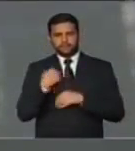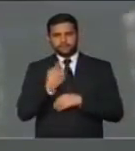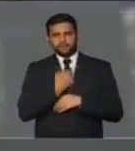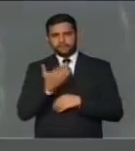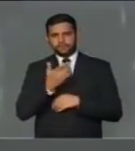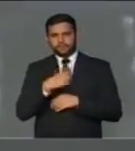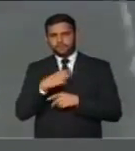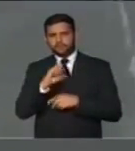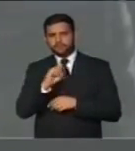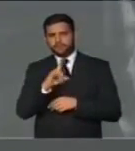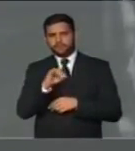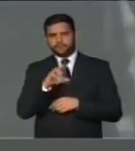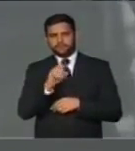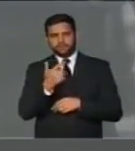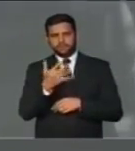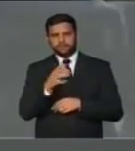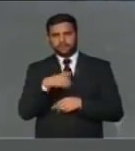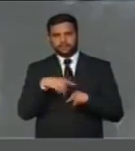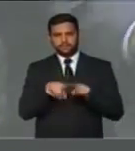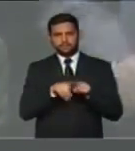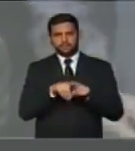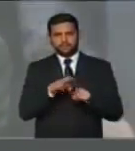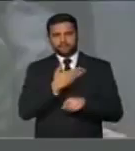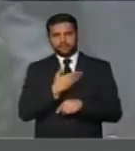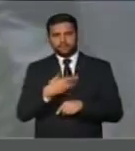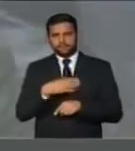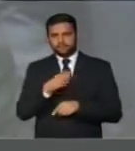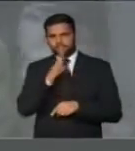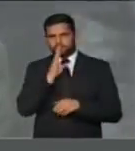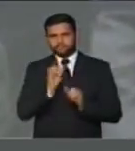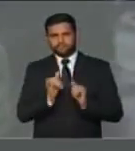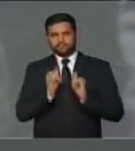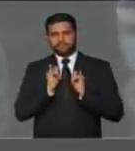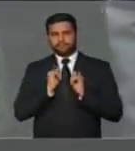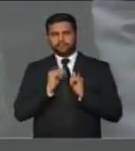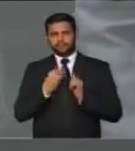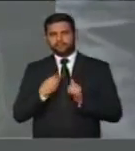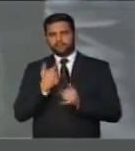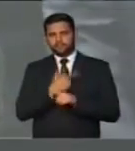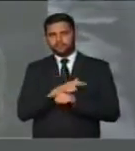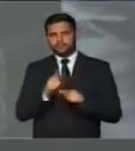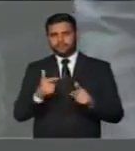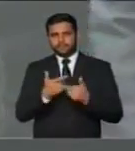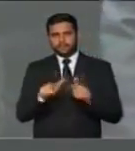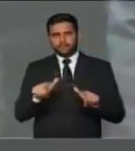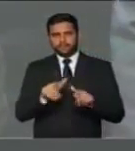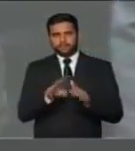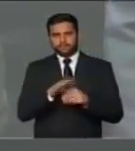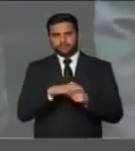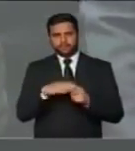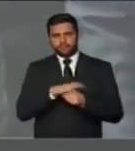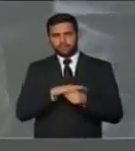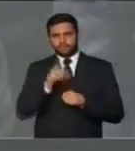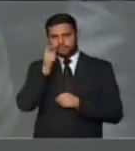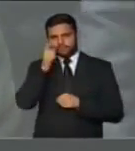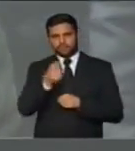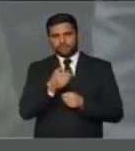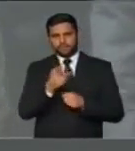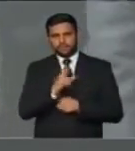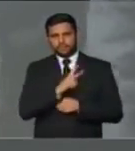quer cidadania, mas também não quer um Estado omisso, inexistente, cheio de interesses